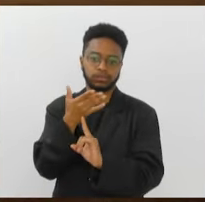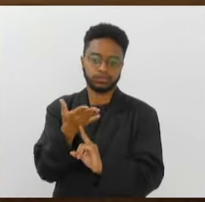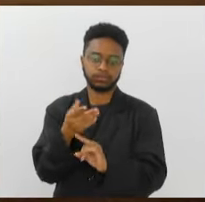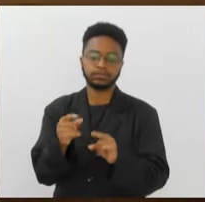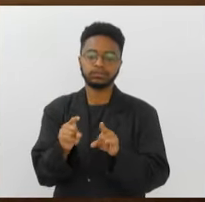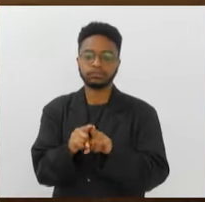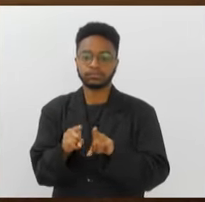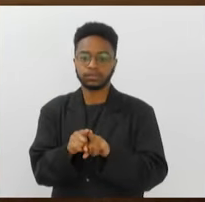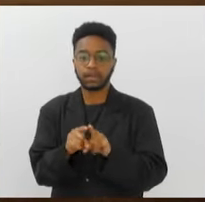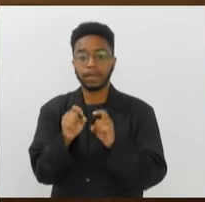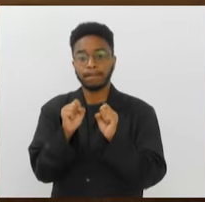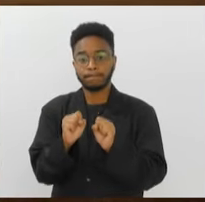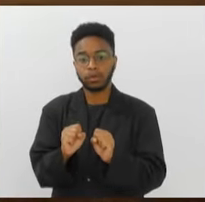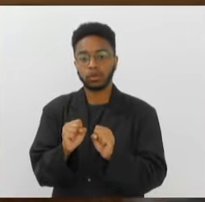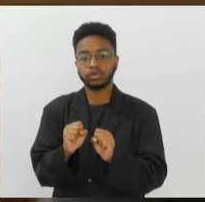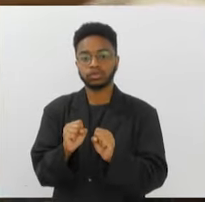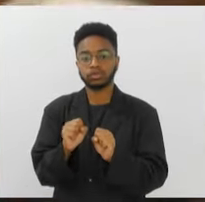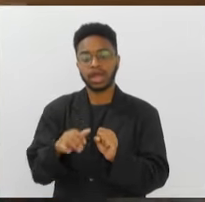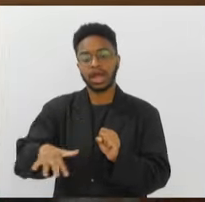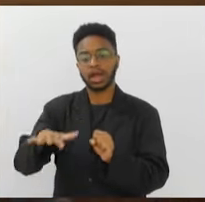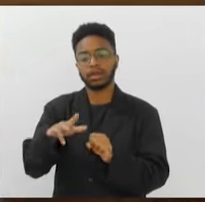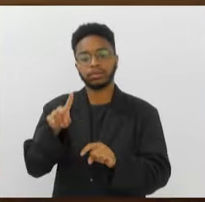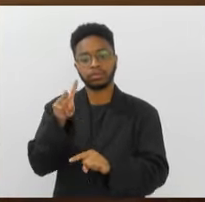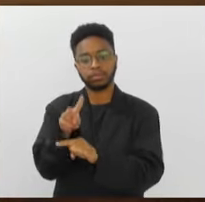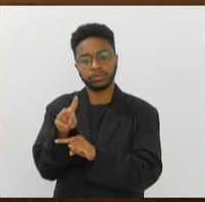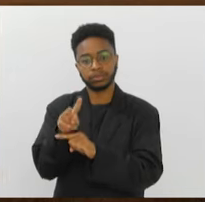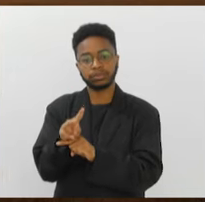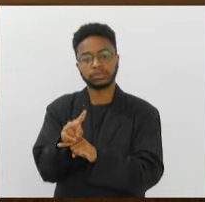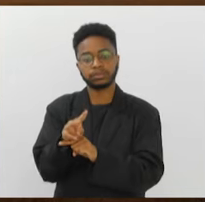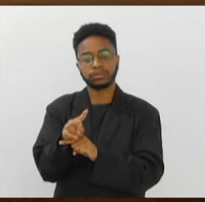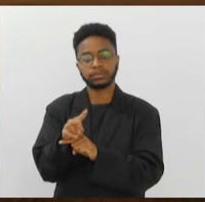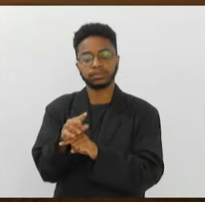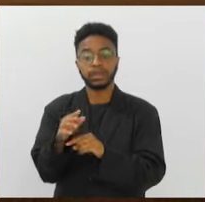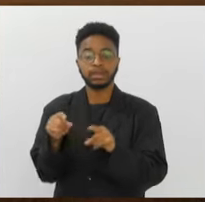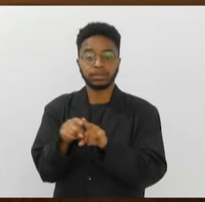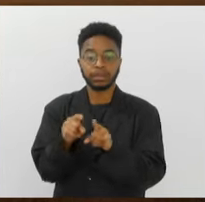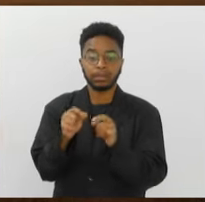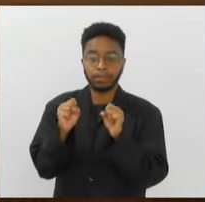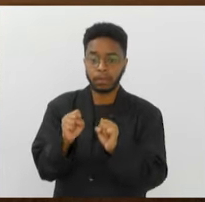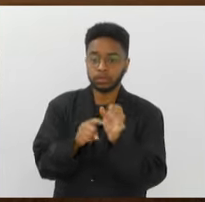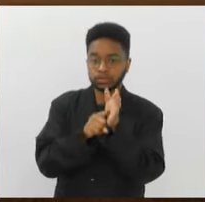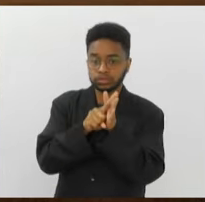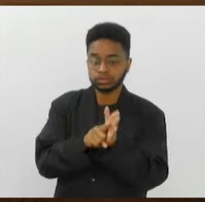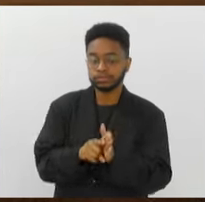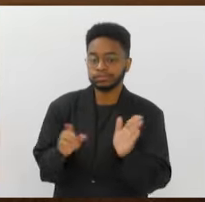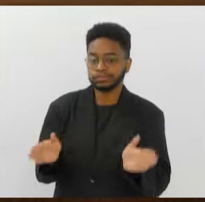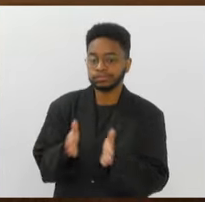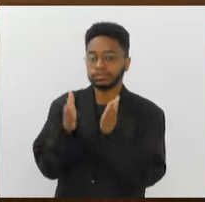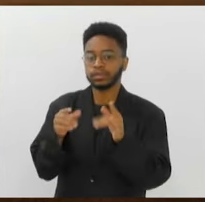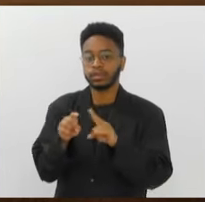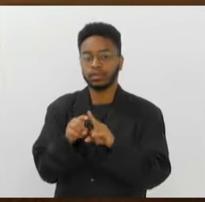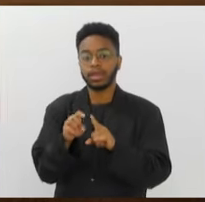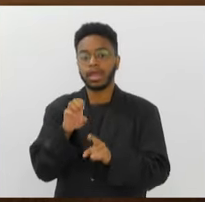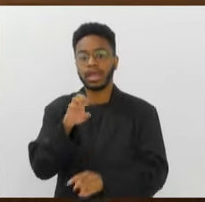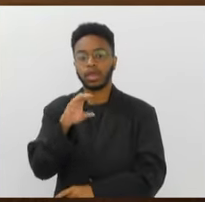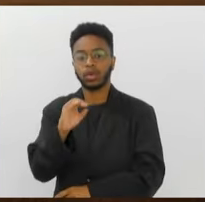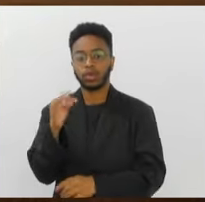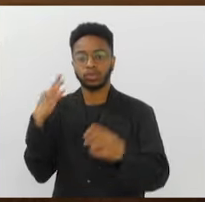ter uma reserva biológica, você pode ter um parque, você pode estimular a pesquisa, o ecoturismo.